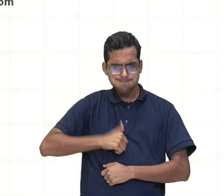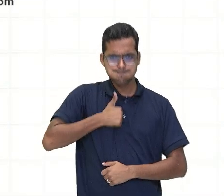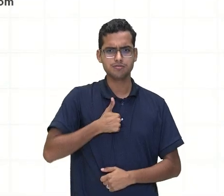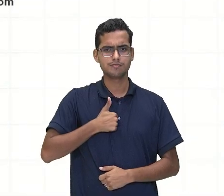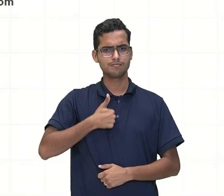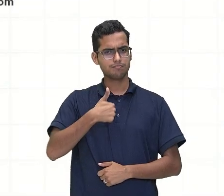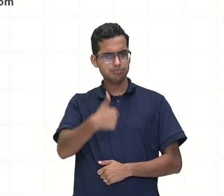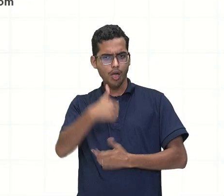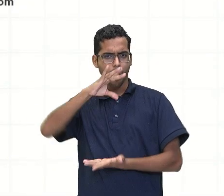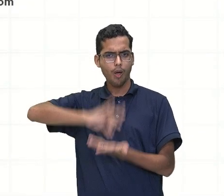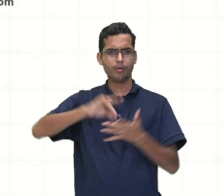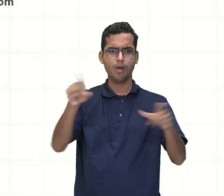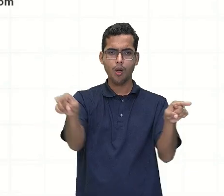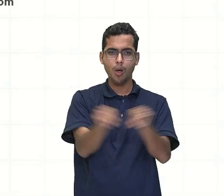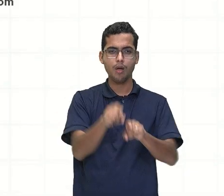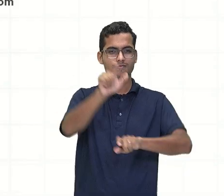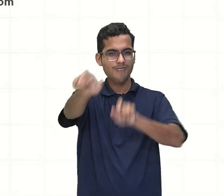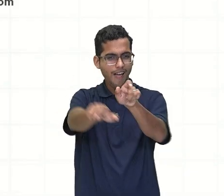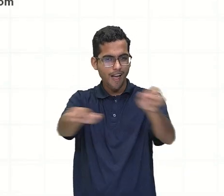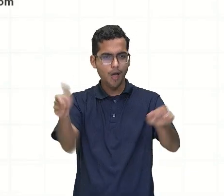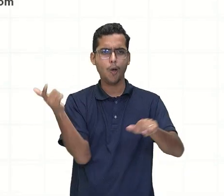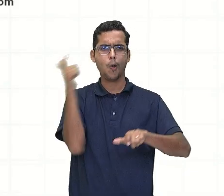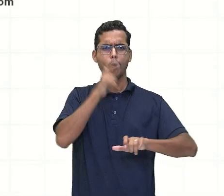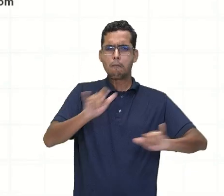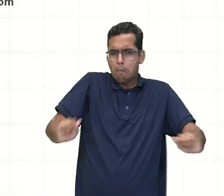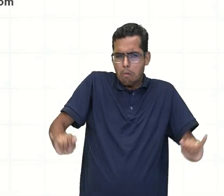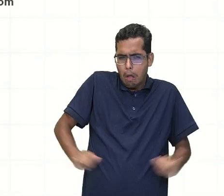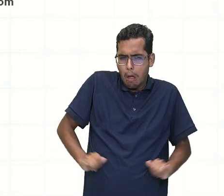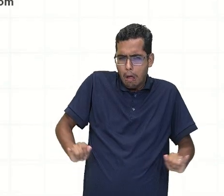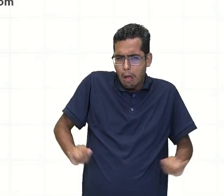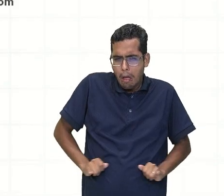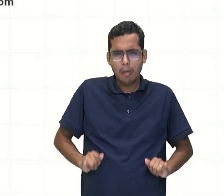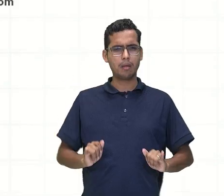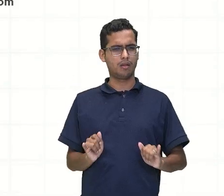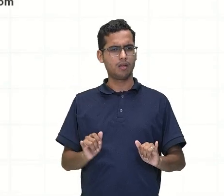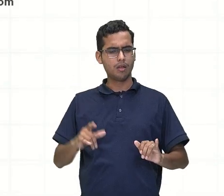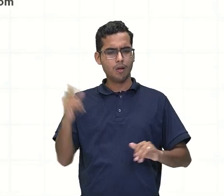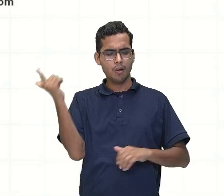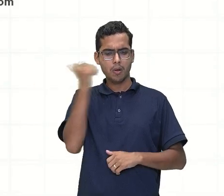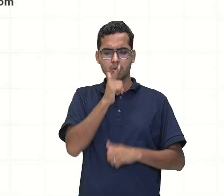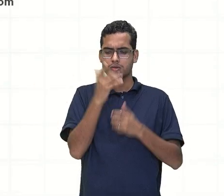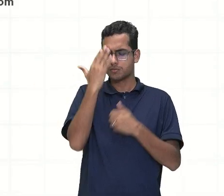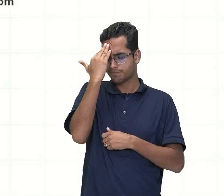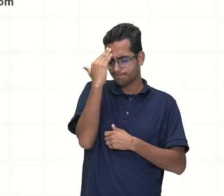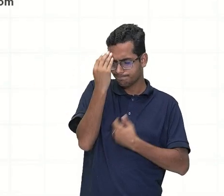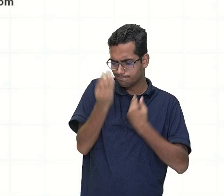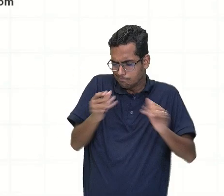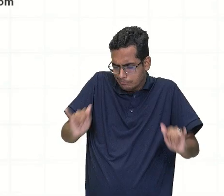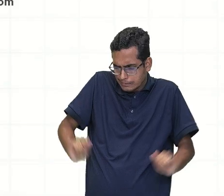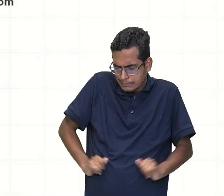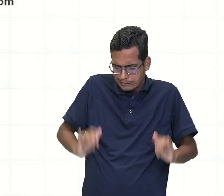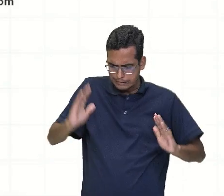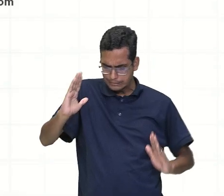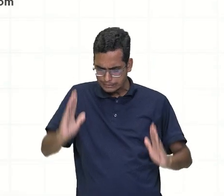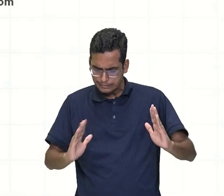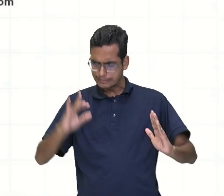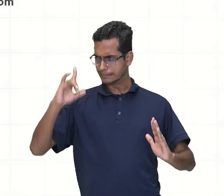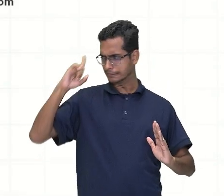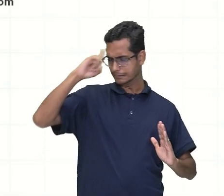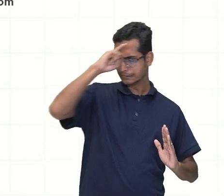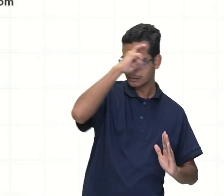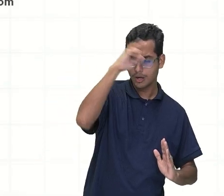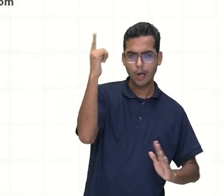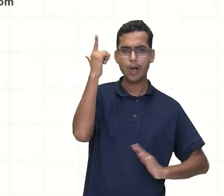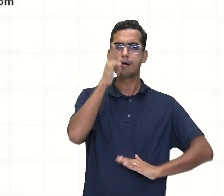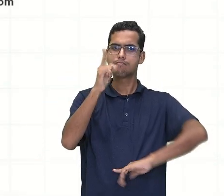Ela permite que indivíduos lidem com o sofrimento de maneira mais construtiva, reinterpretando suas experiências de dor